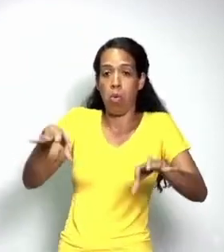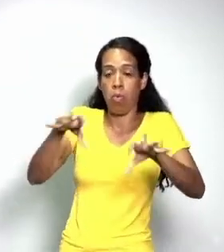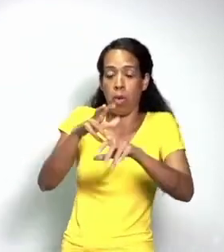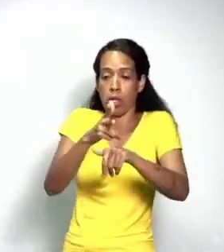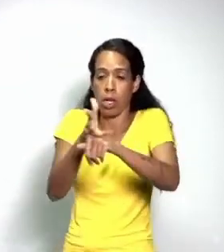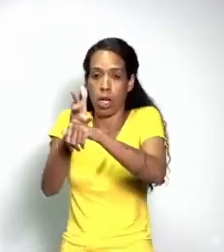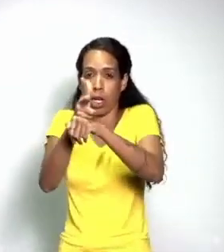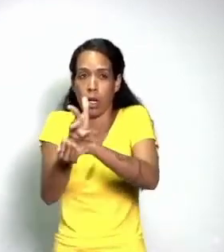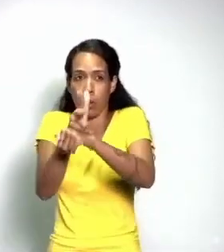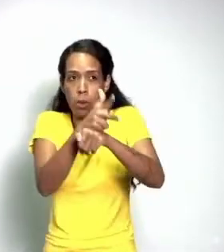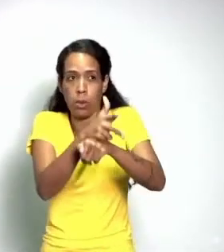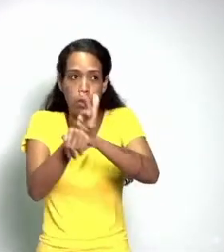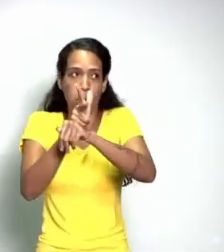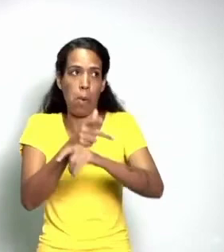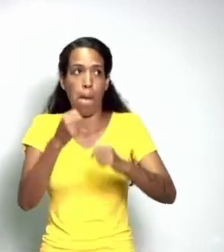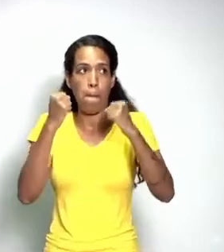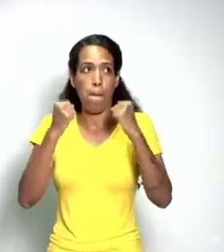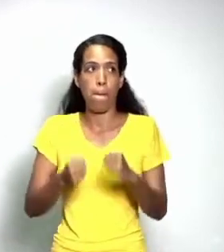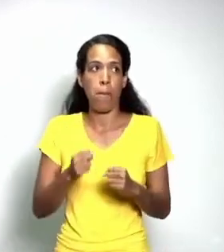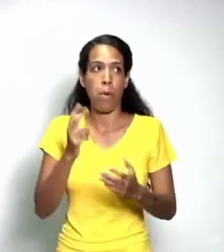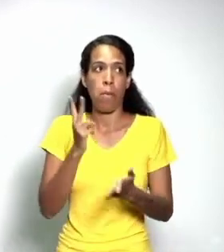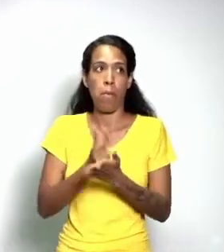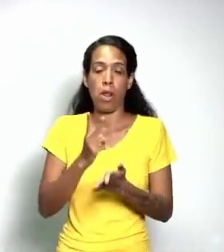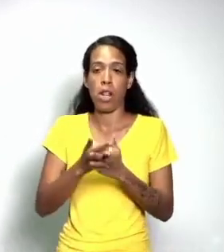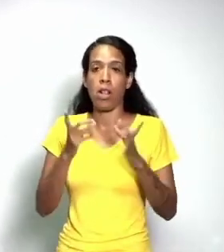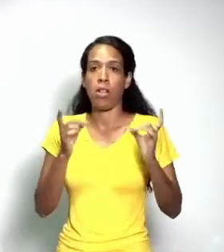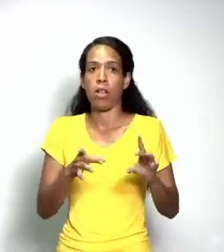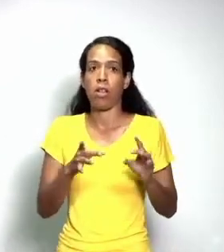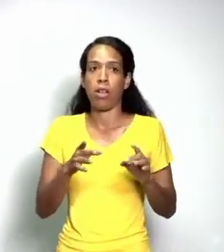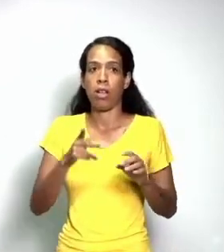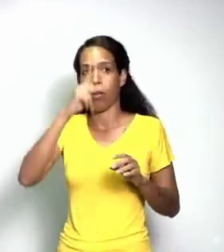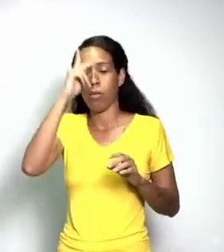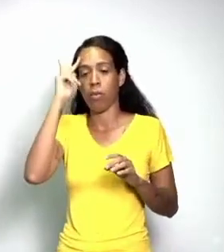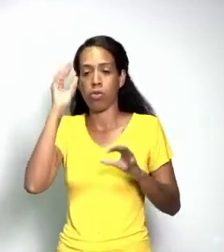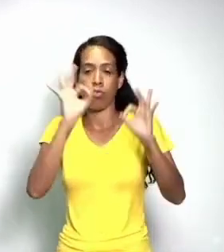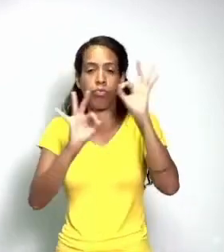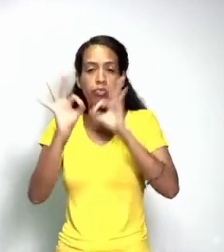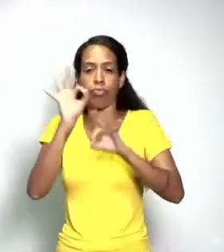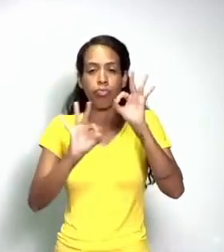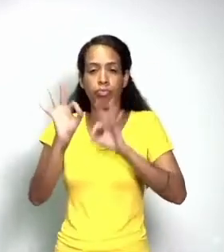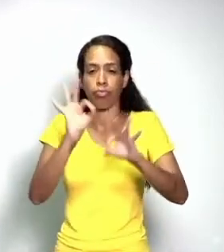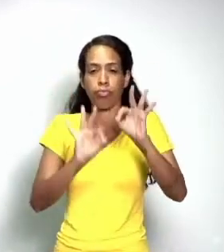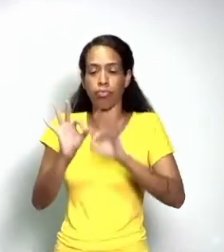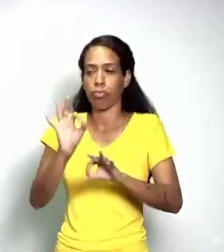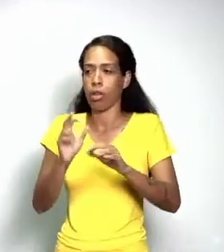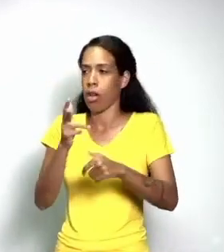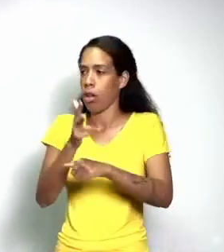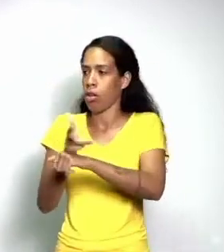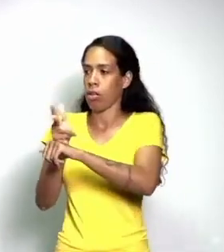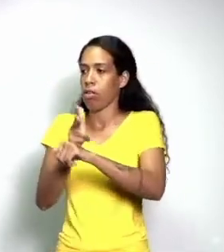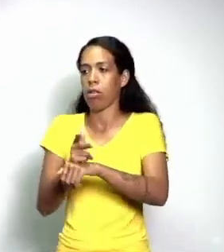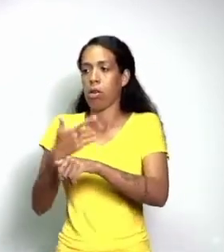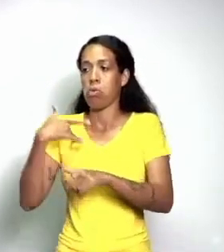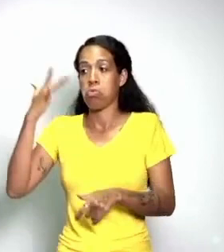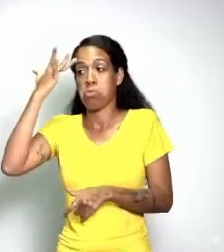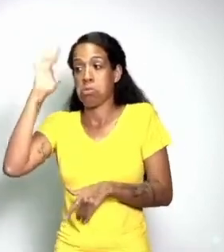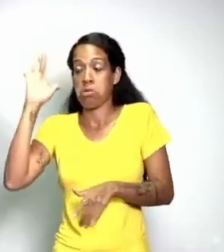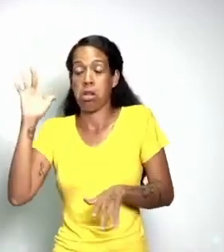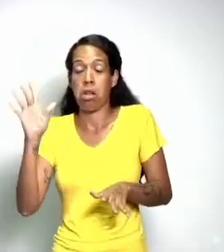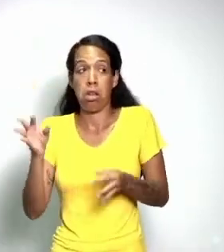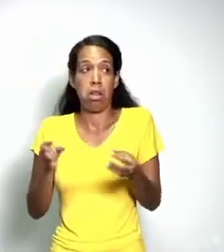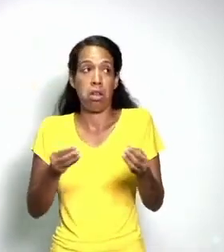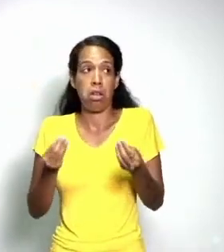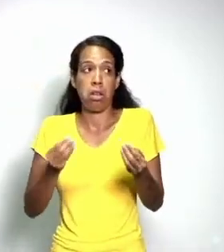direcionando. Mas o peso dela mesma deixa de ser sustentado pela pessoa que está operando a câmera. Então, assim, eu não sei se idade